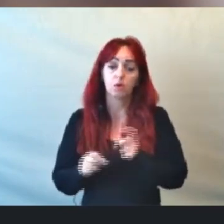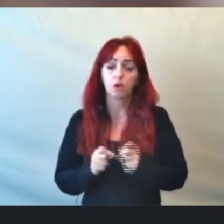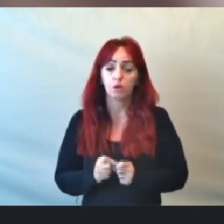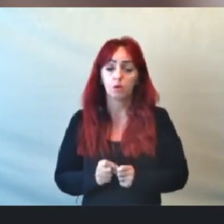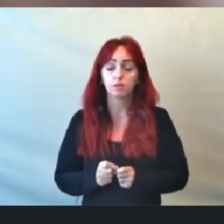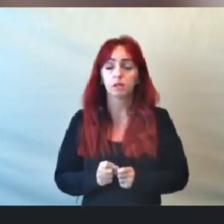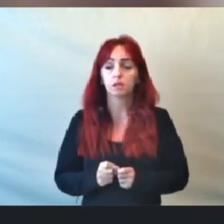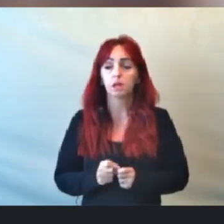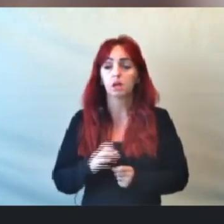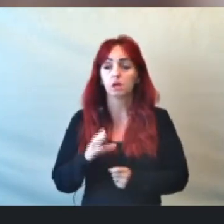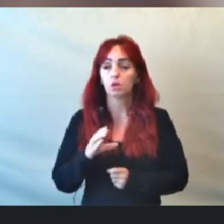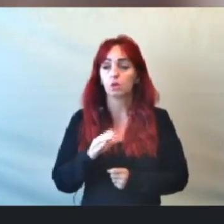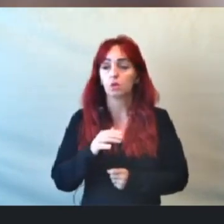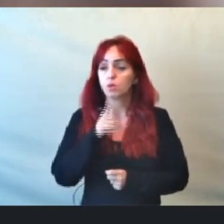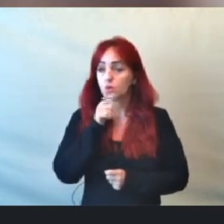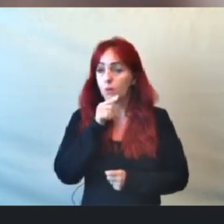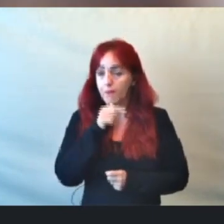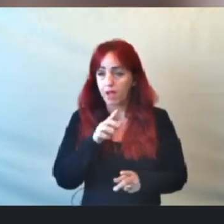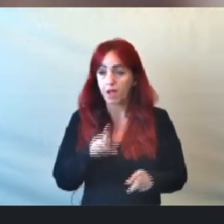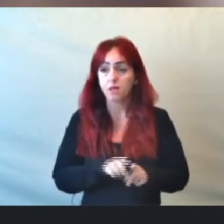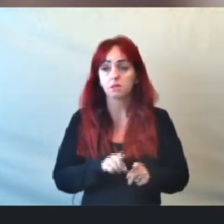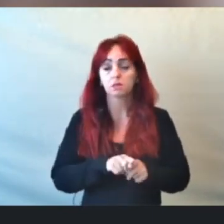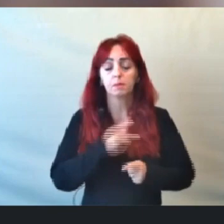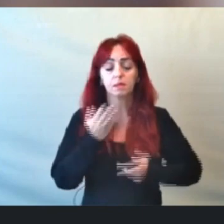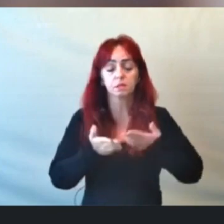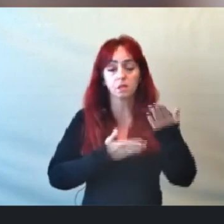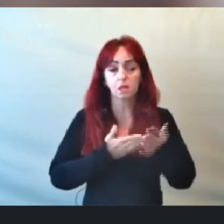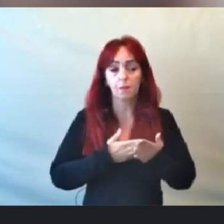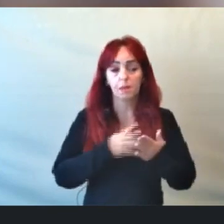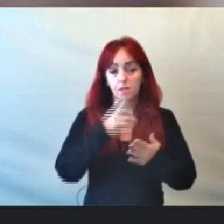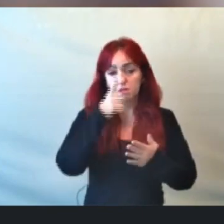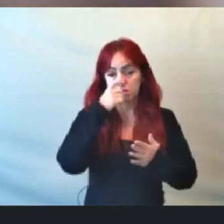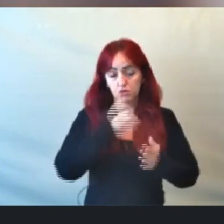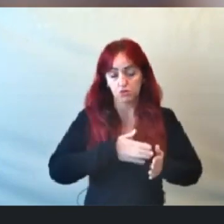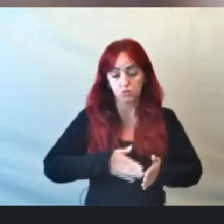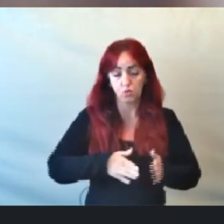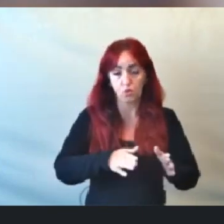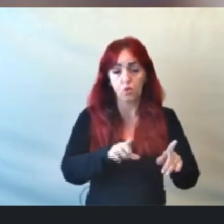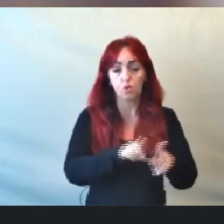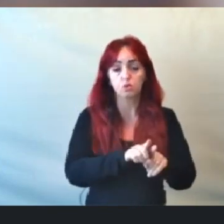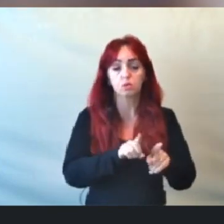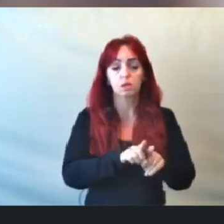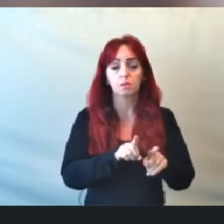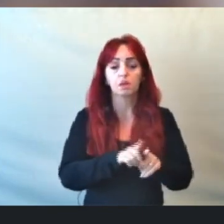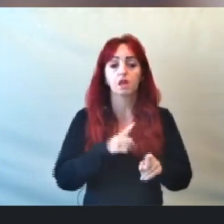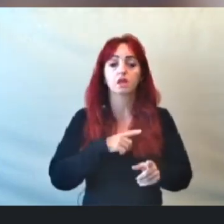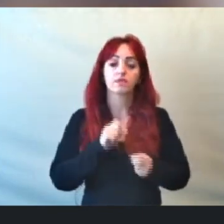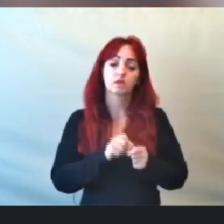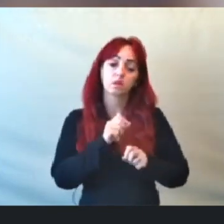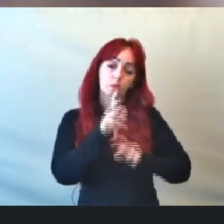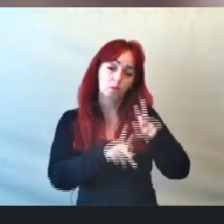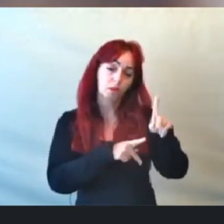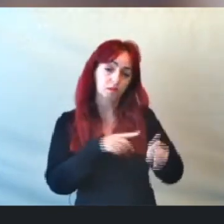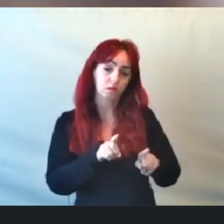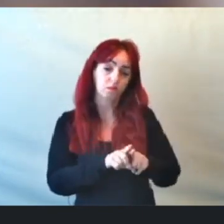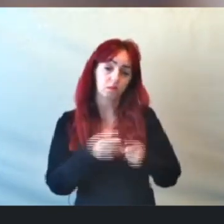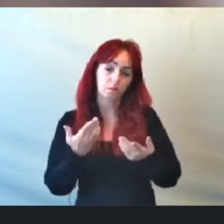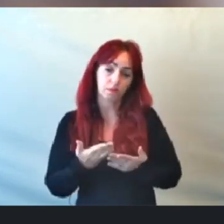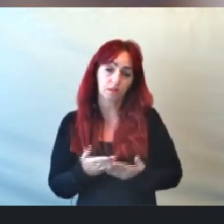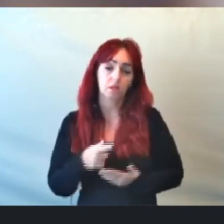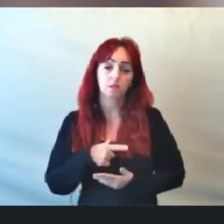de esgoto, de uma rede claro. De esgoto que não é suficiente pela população. Então, isso aí são obras